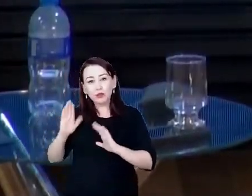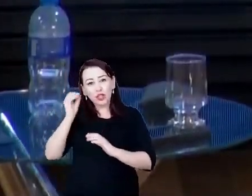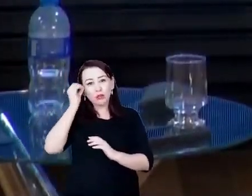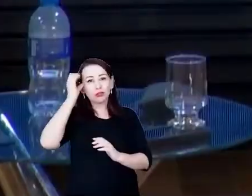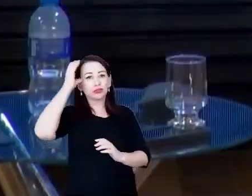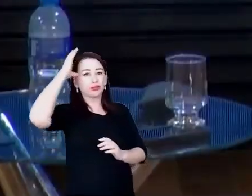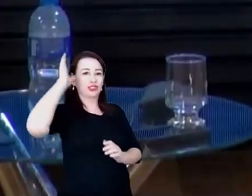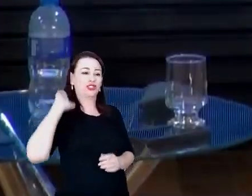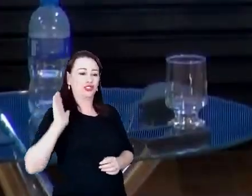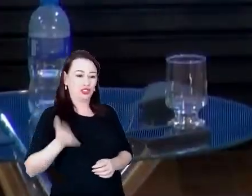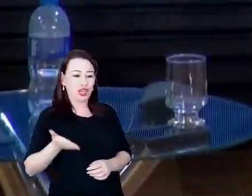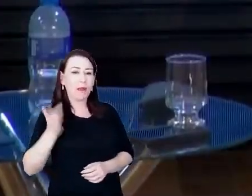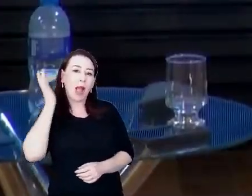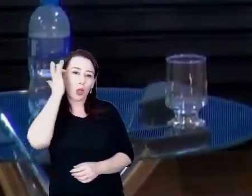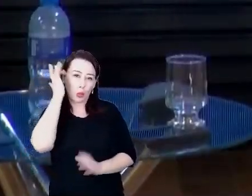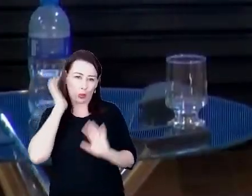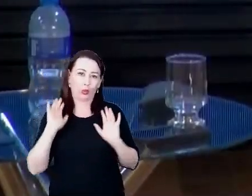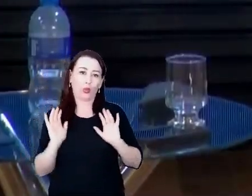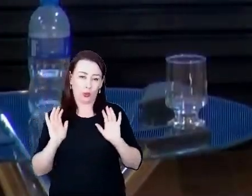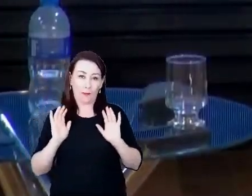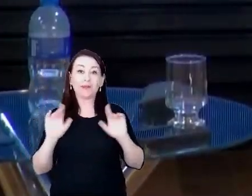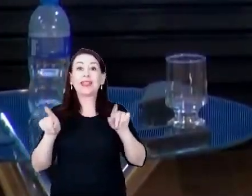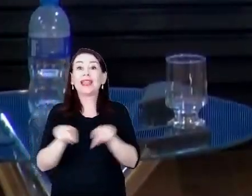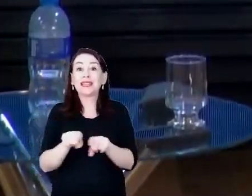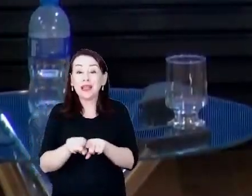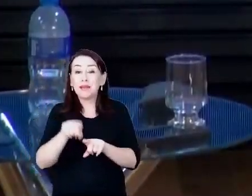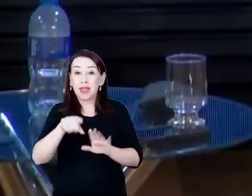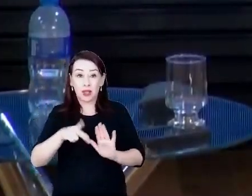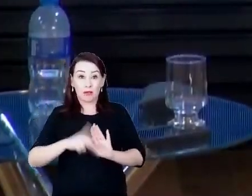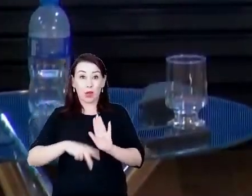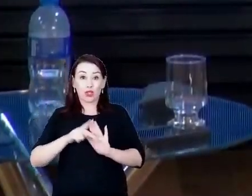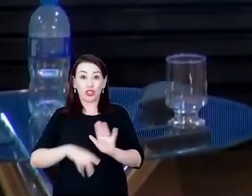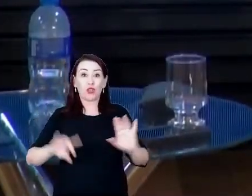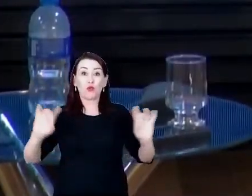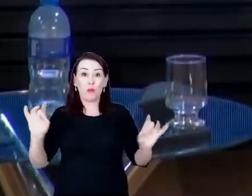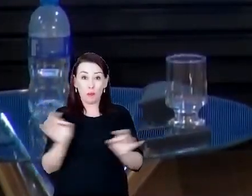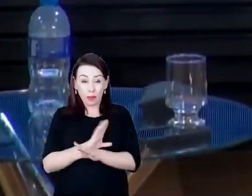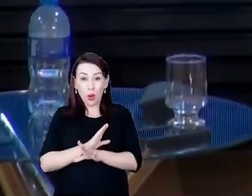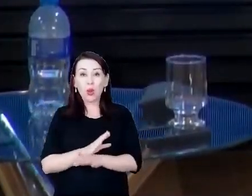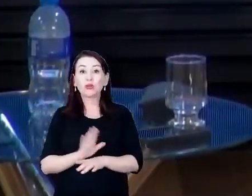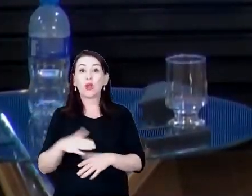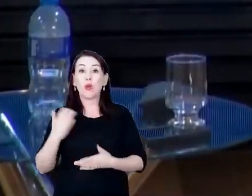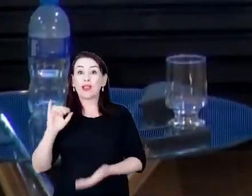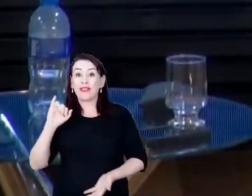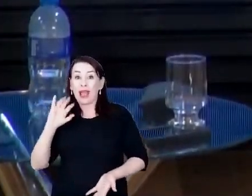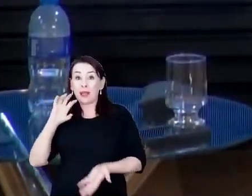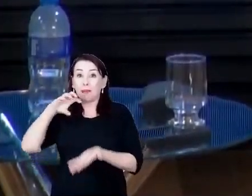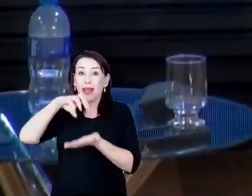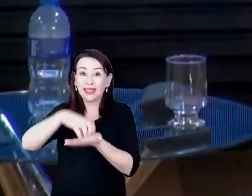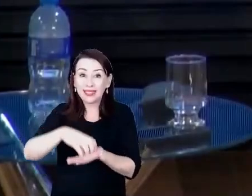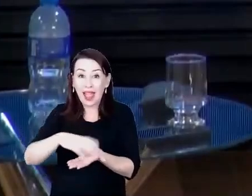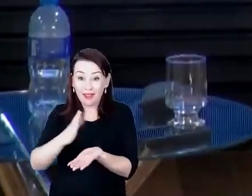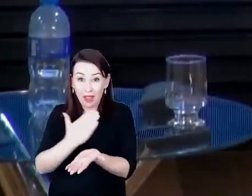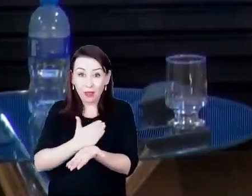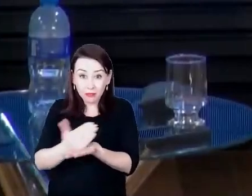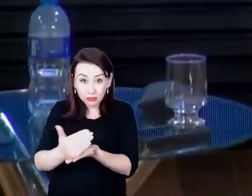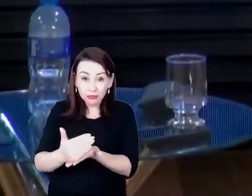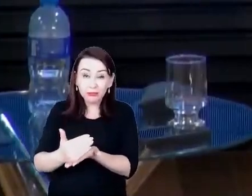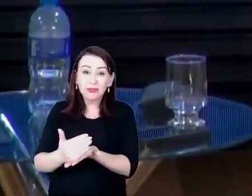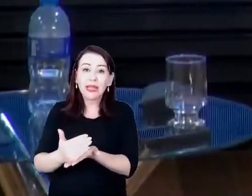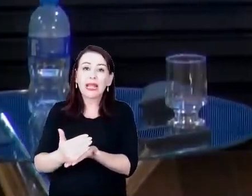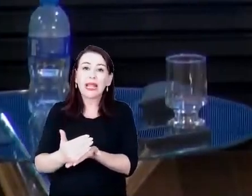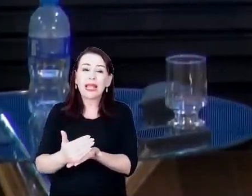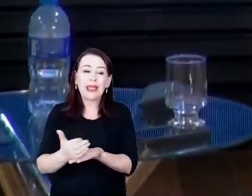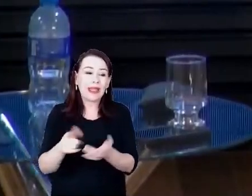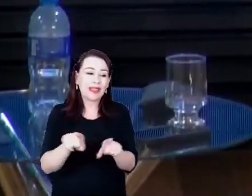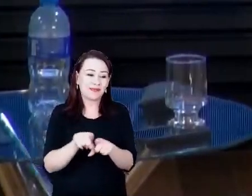do projeto pronto, né? O que você precisa fazer a implantação do projeto, né? Assim como sugere o GSTM,